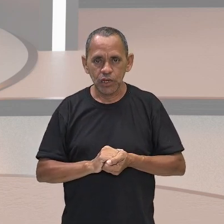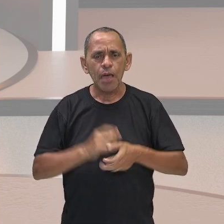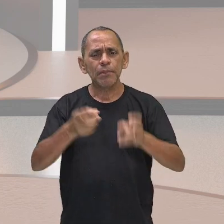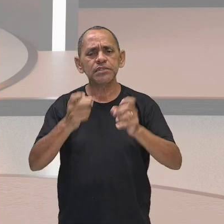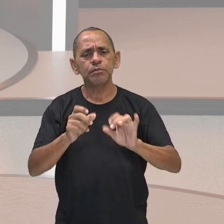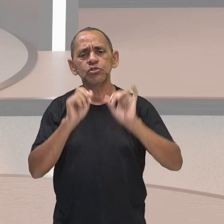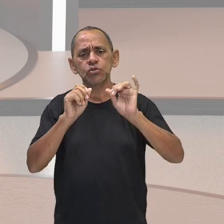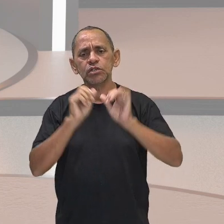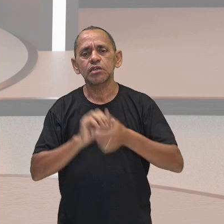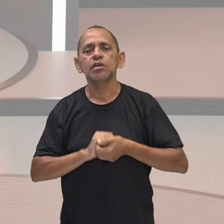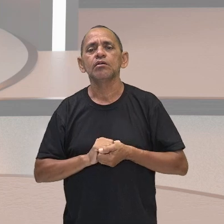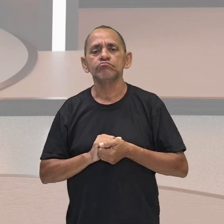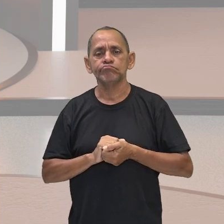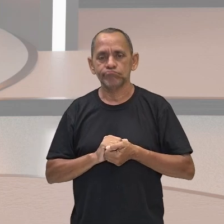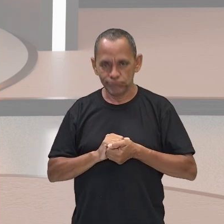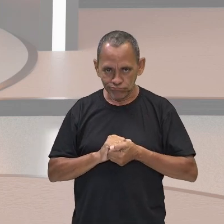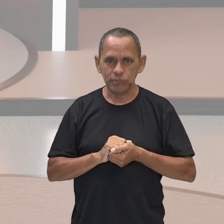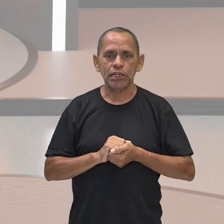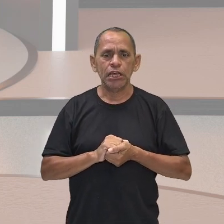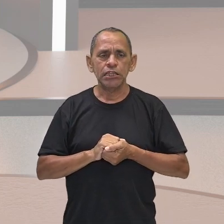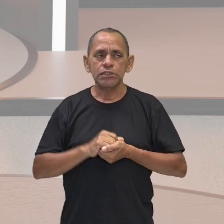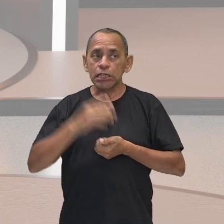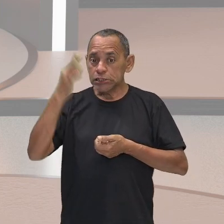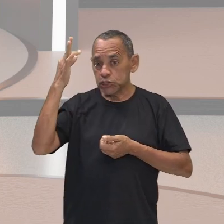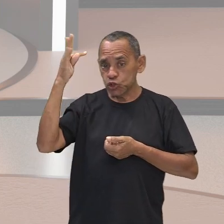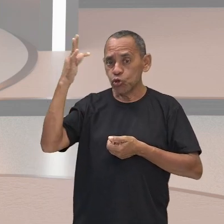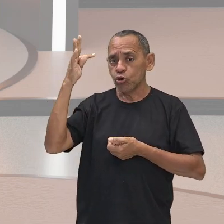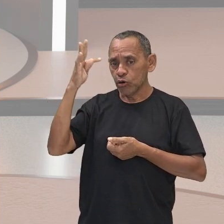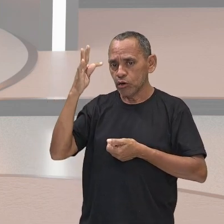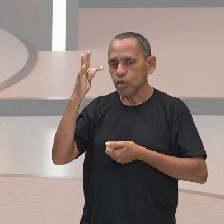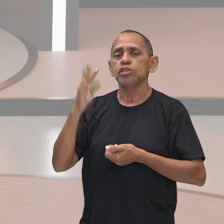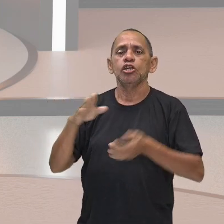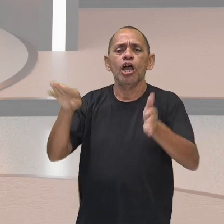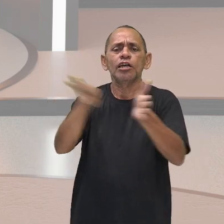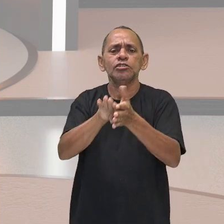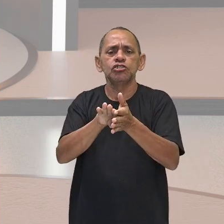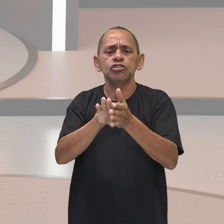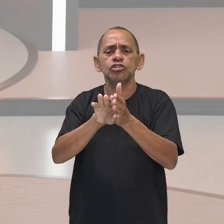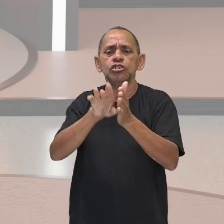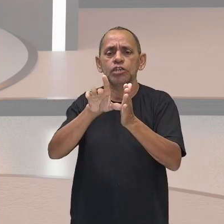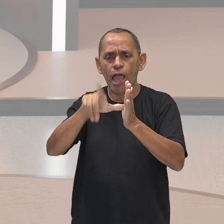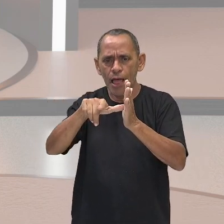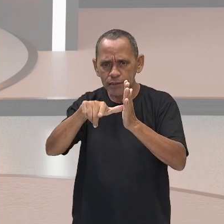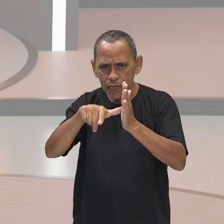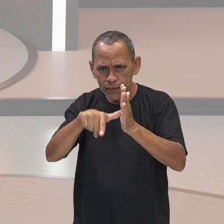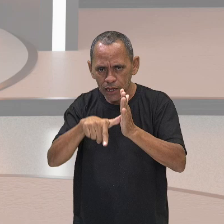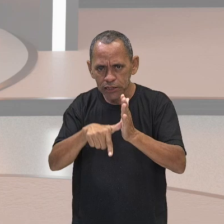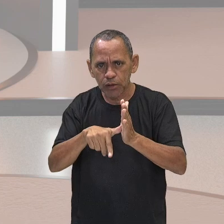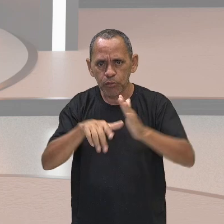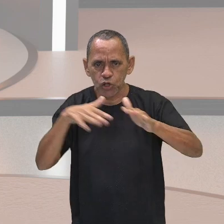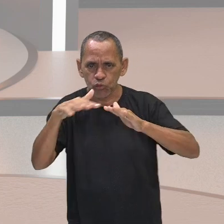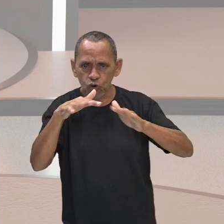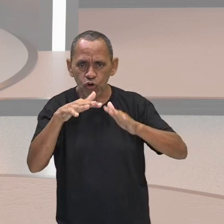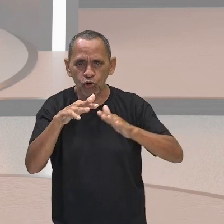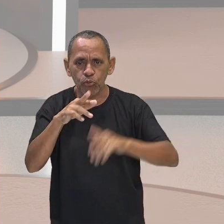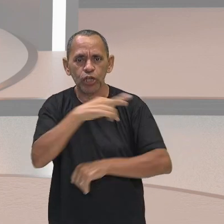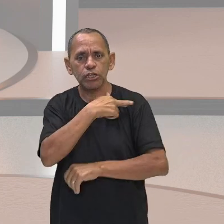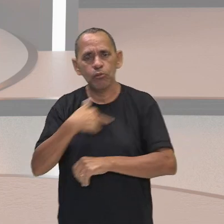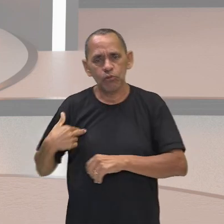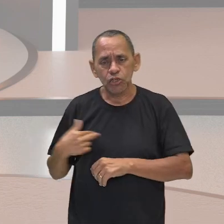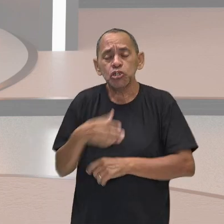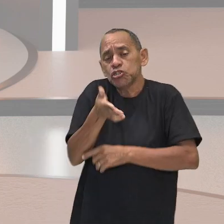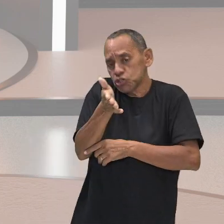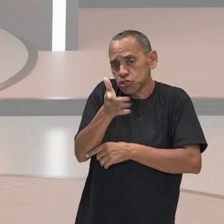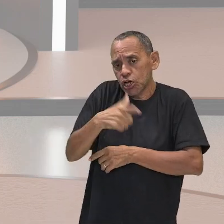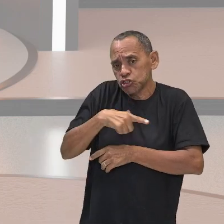gente vai, então, teoricamente, chegar um pouco atrasado nesse movimento republicano que já existia,